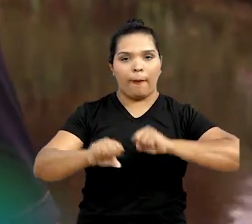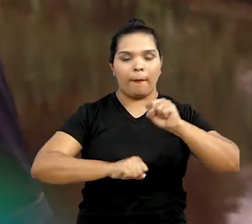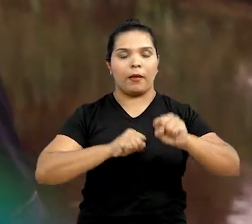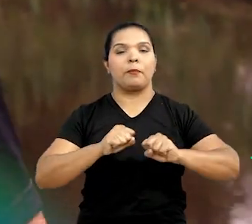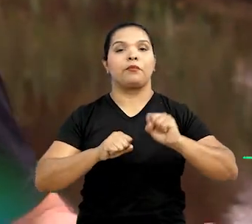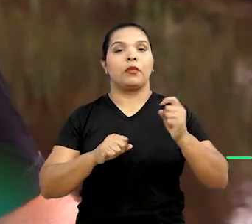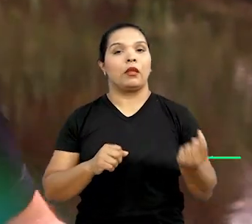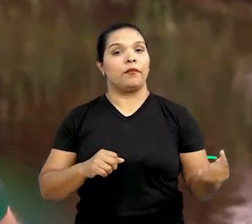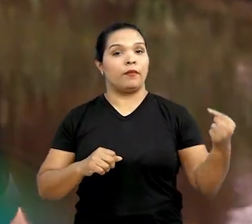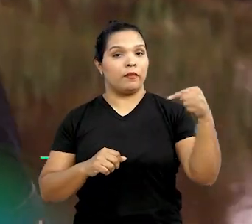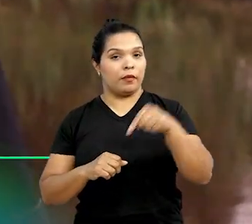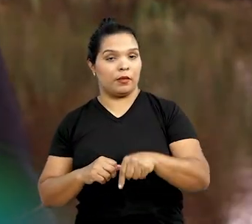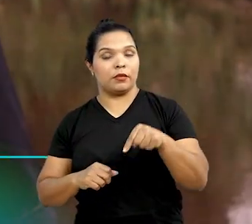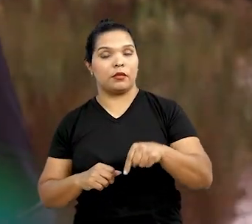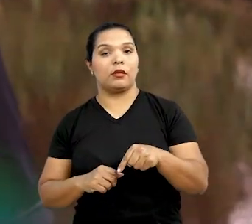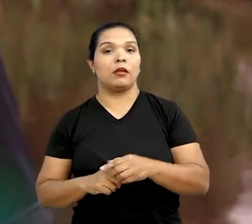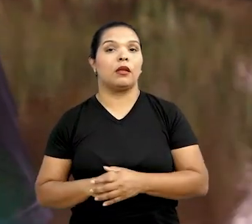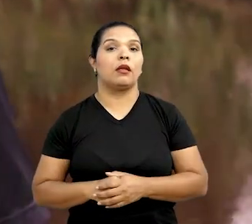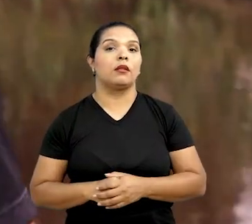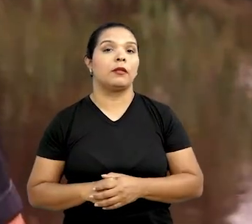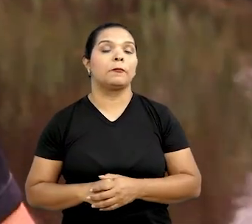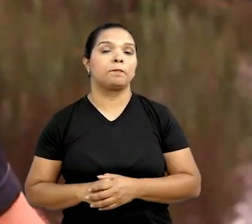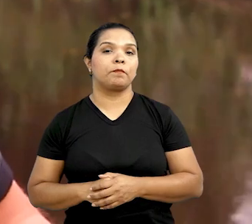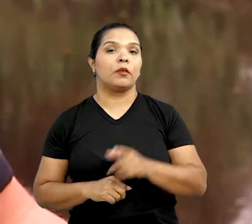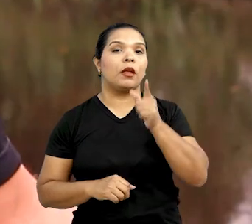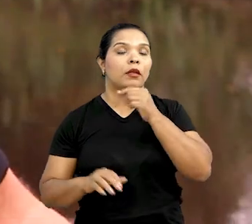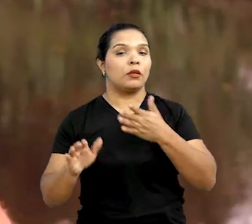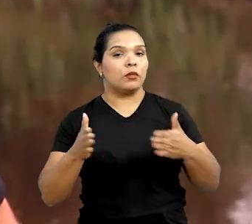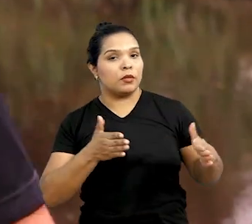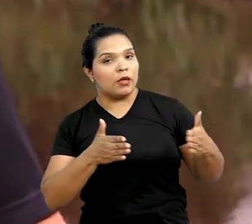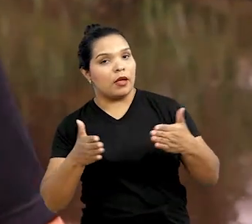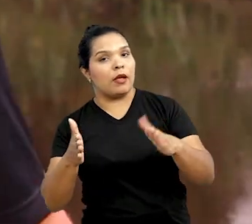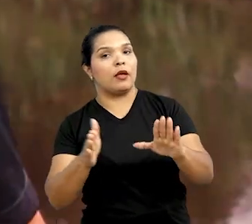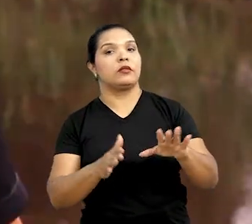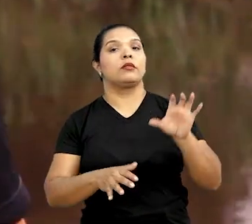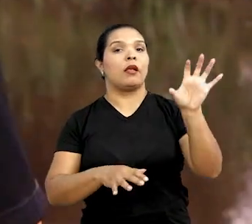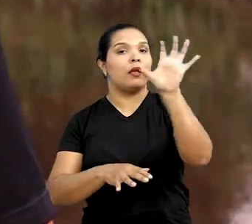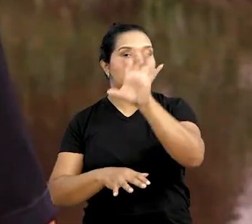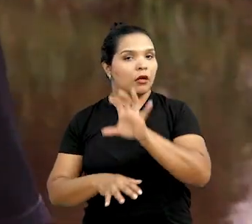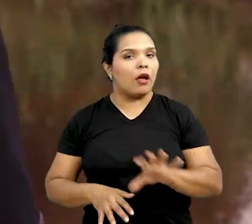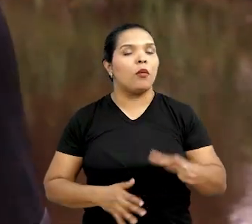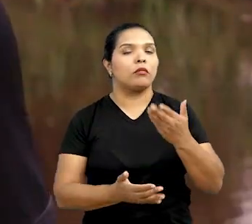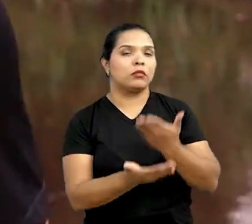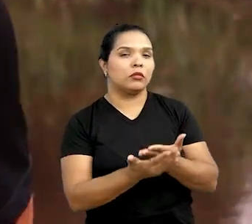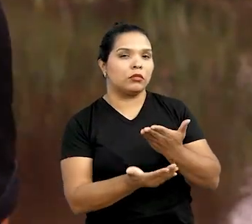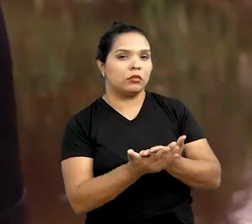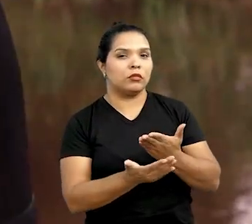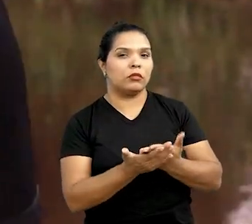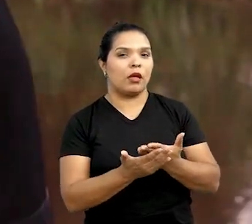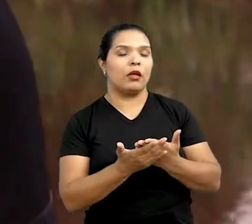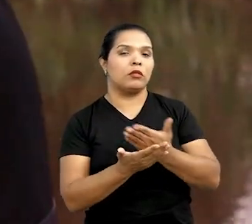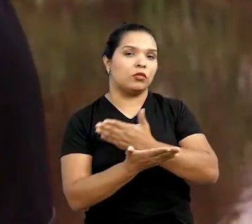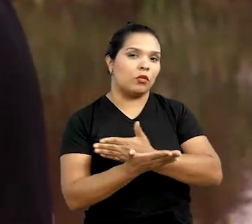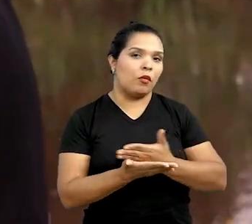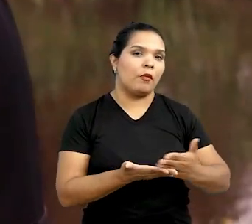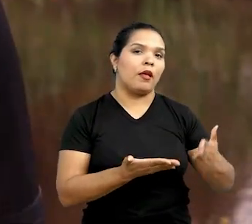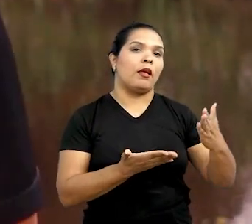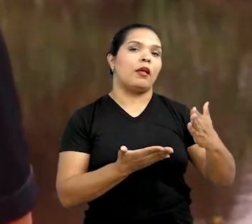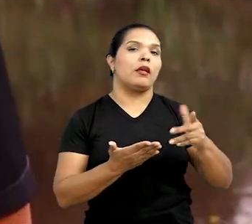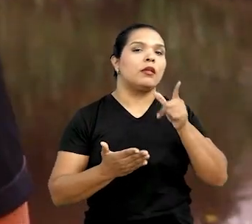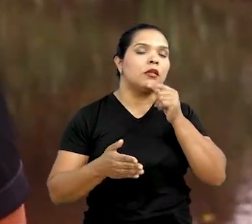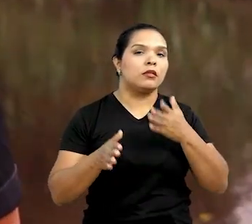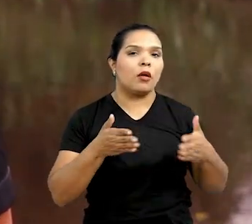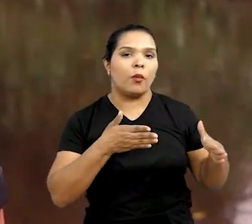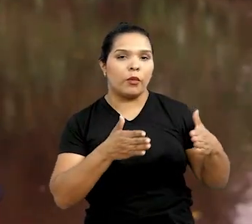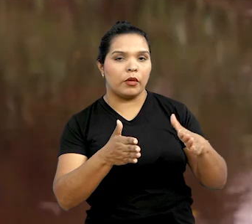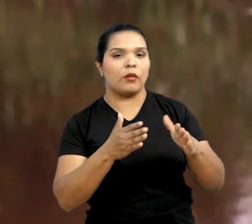de dados? Então, nós nos deslocamos aos riachos da região que está sendo estudada, aqui no caso as nascentes, as cabeceiras